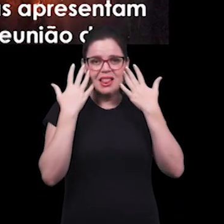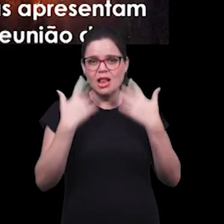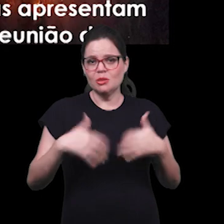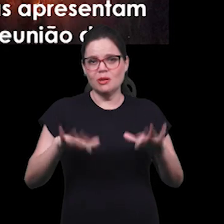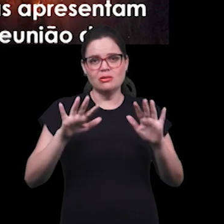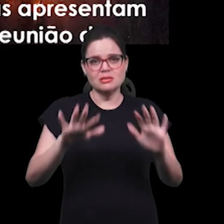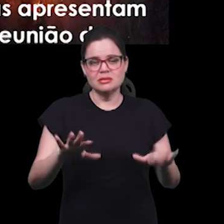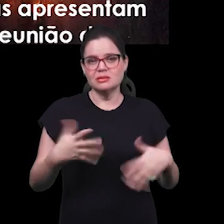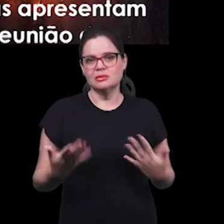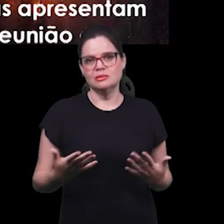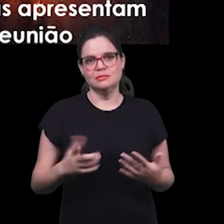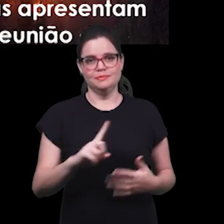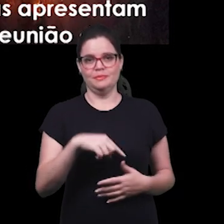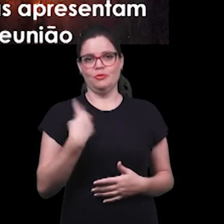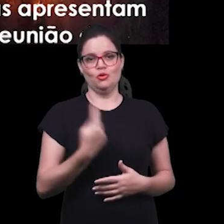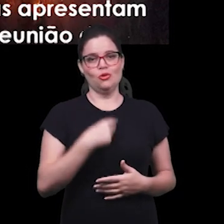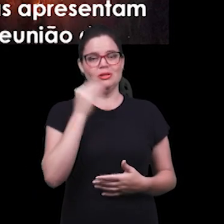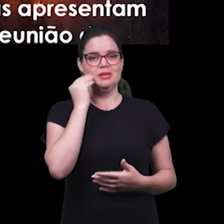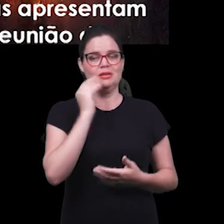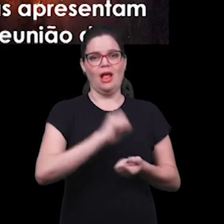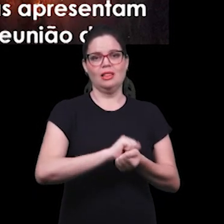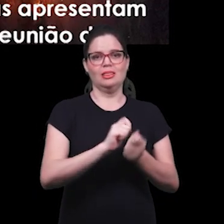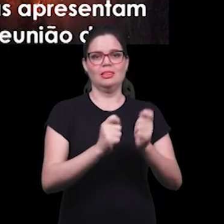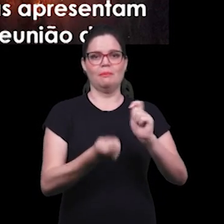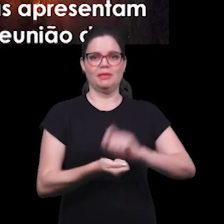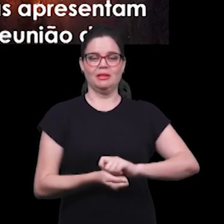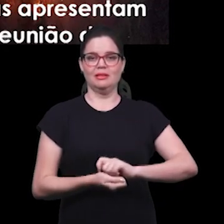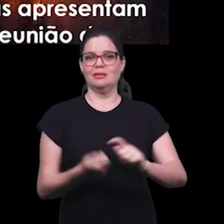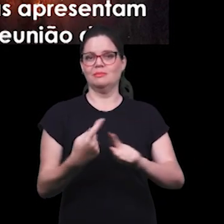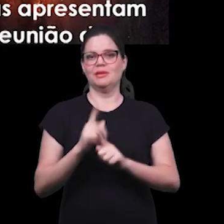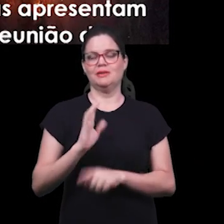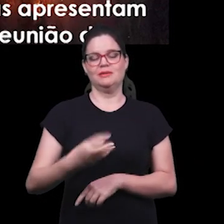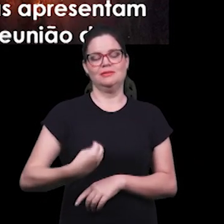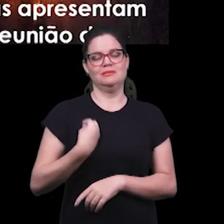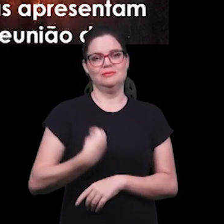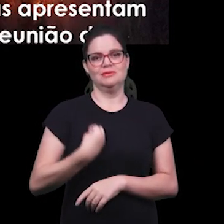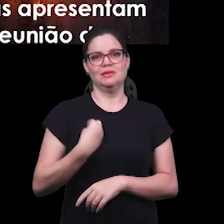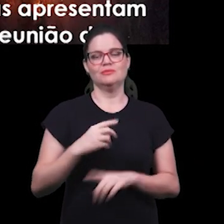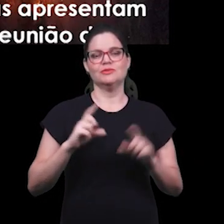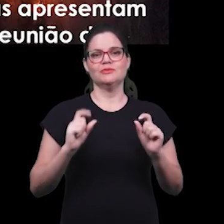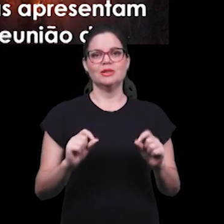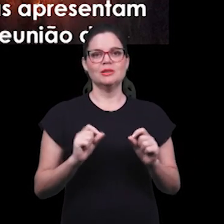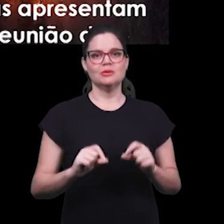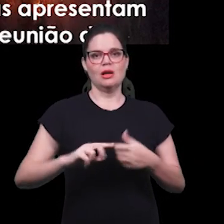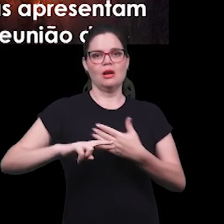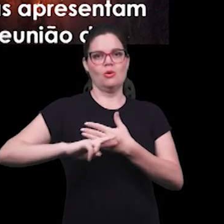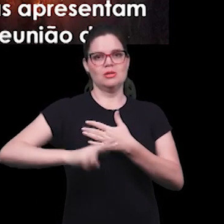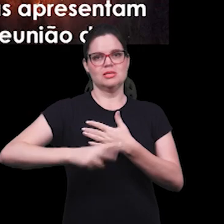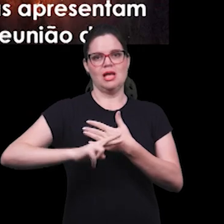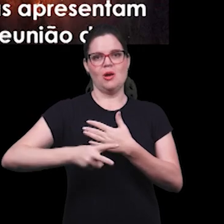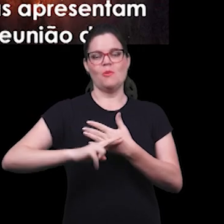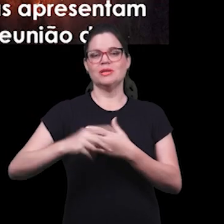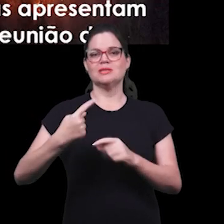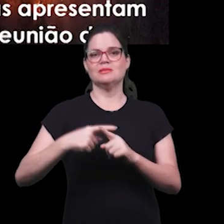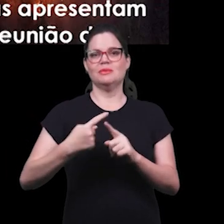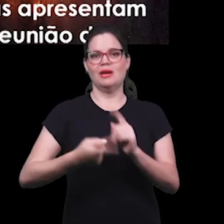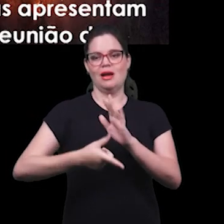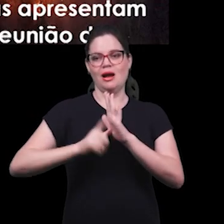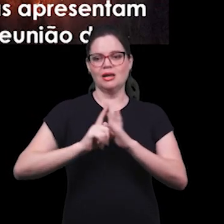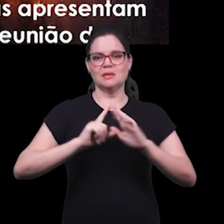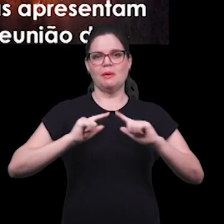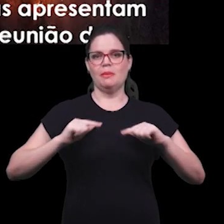adaptar a isso porque ele já está vivendo a consequência